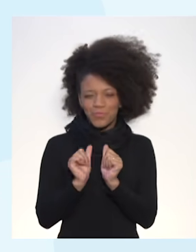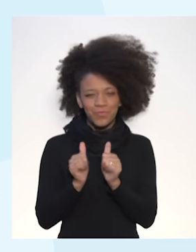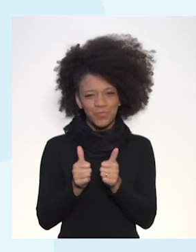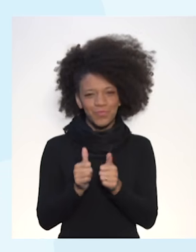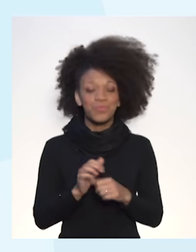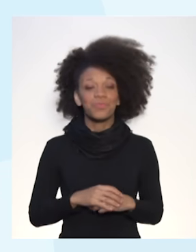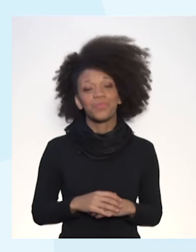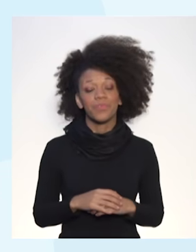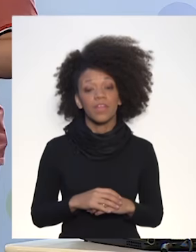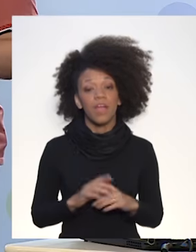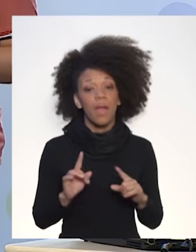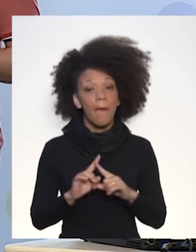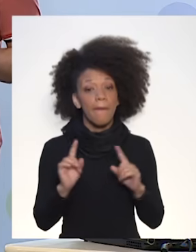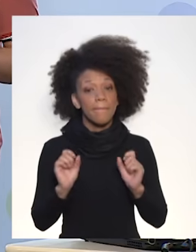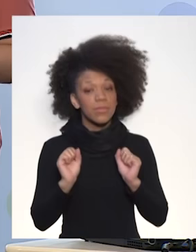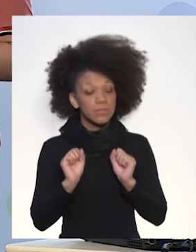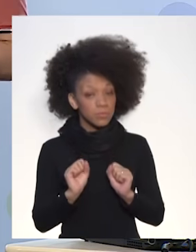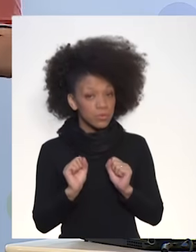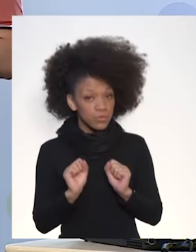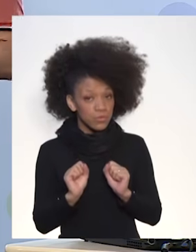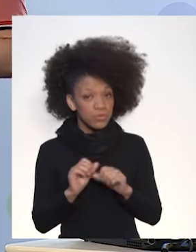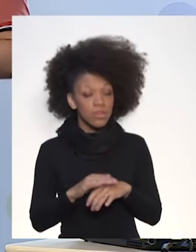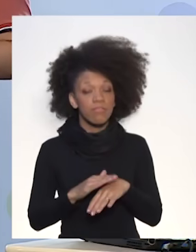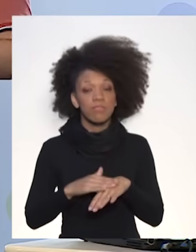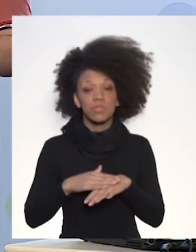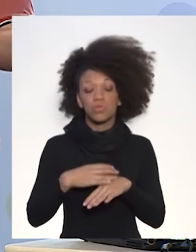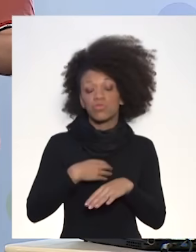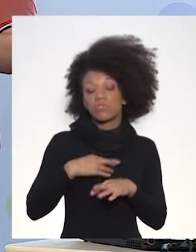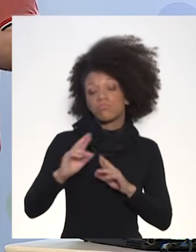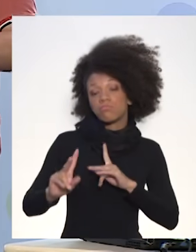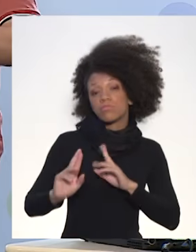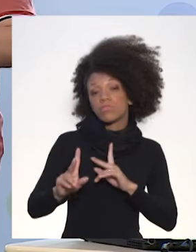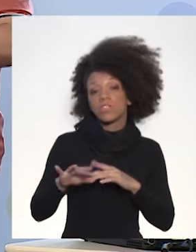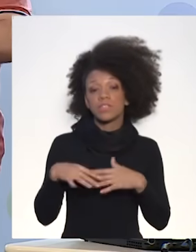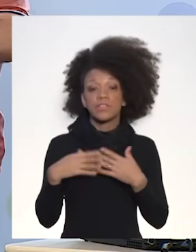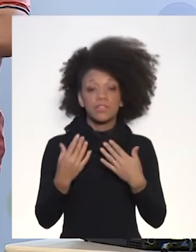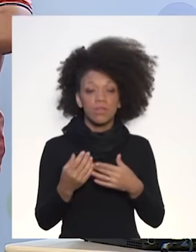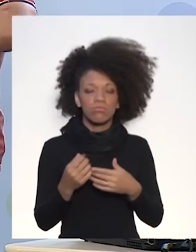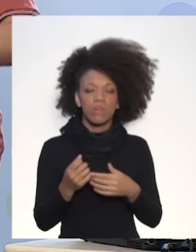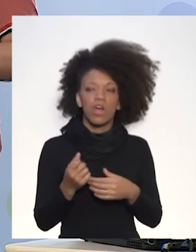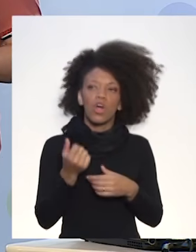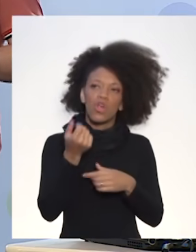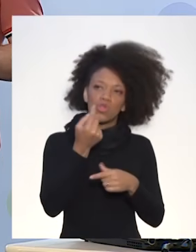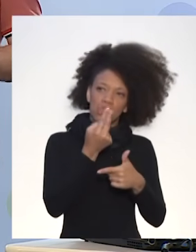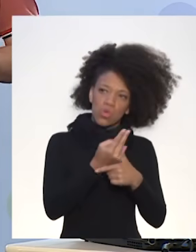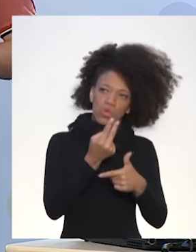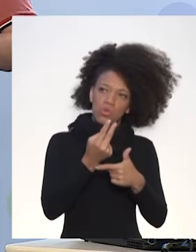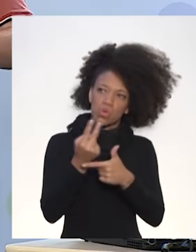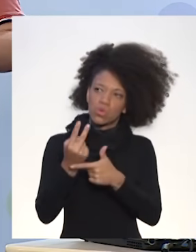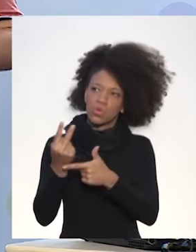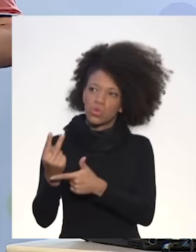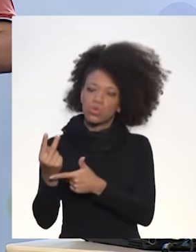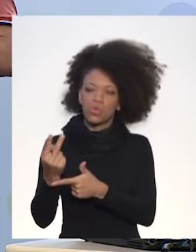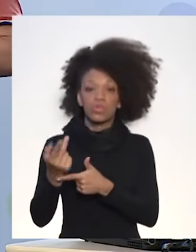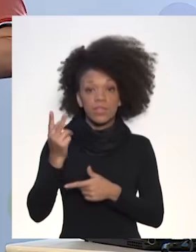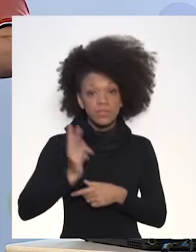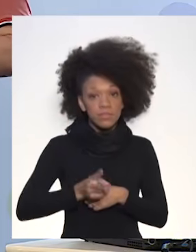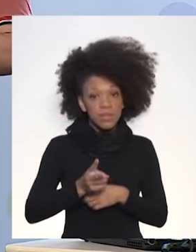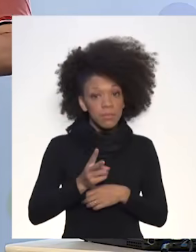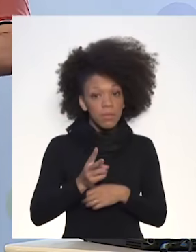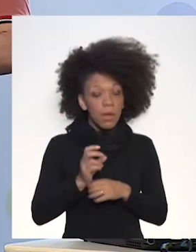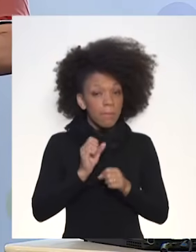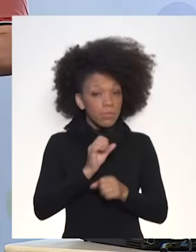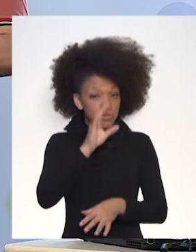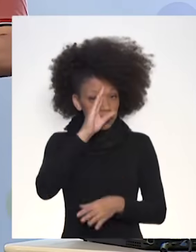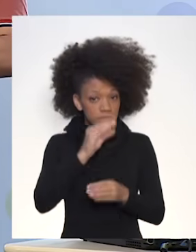bem. Mas a gente podia fazer de uma forma diferente, né, Osmar? Em vez de a gente dividir por 2, por 2, por 2, por 2, a gente podia fazer uma divisão só.